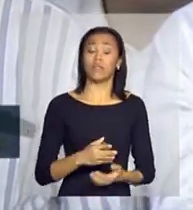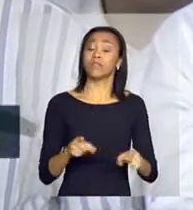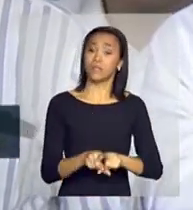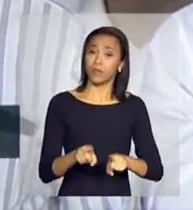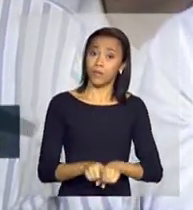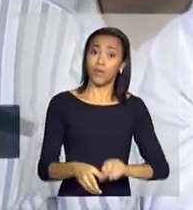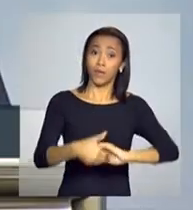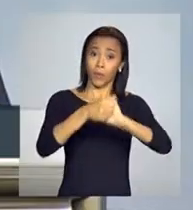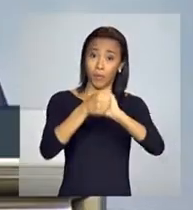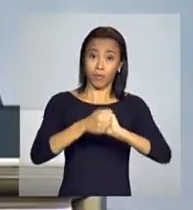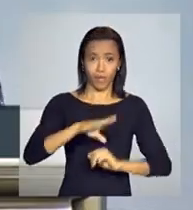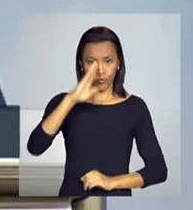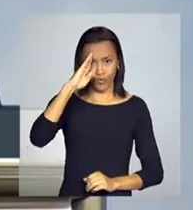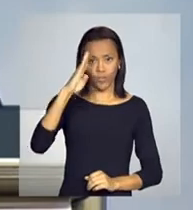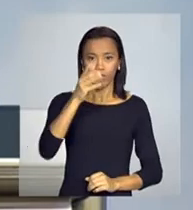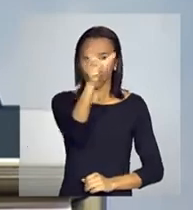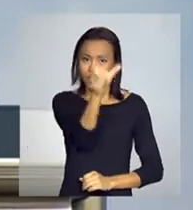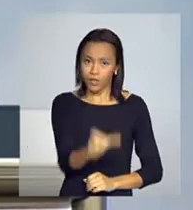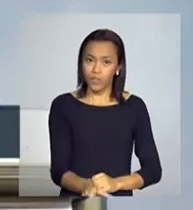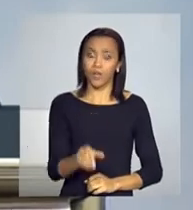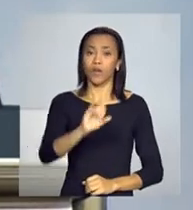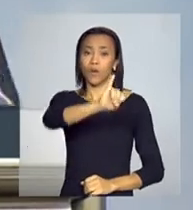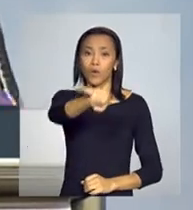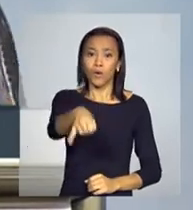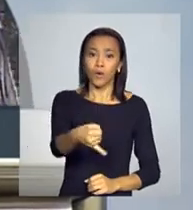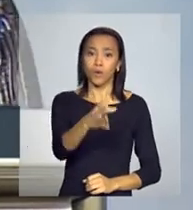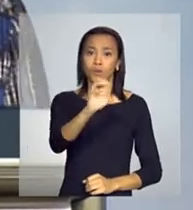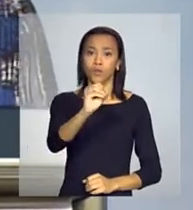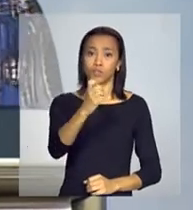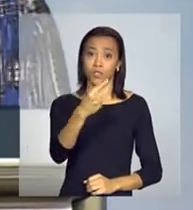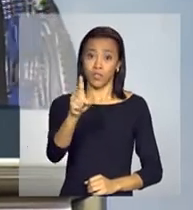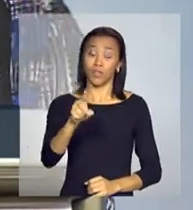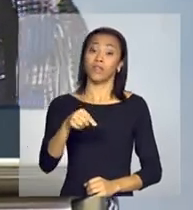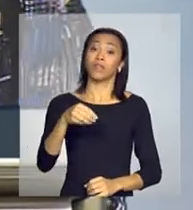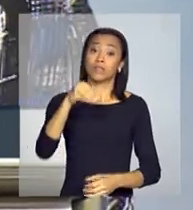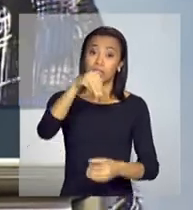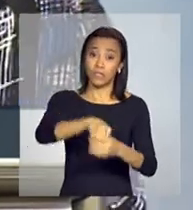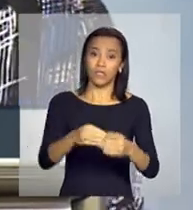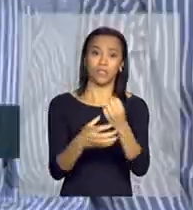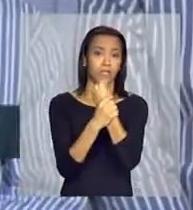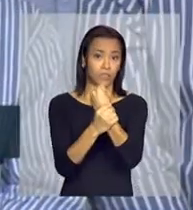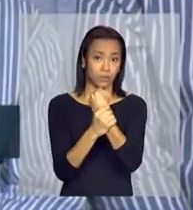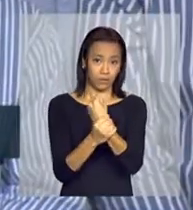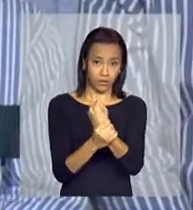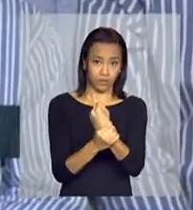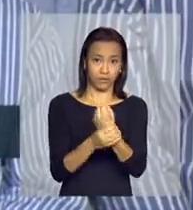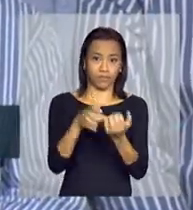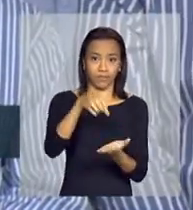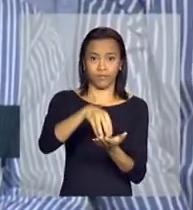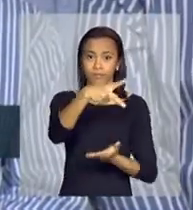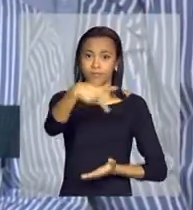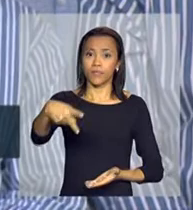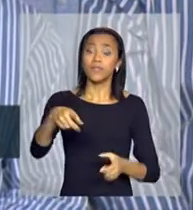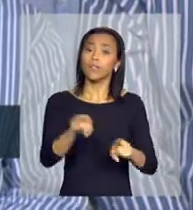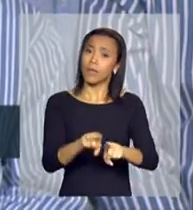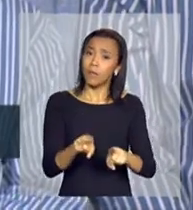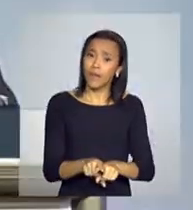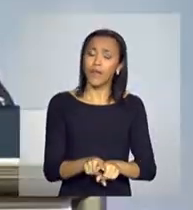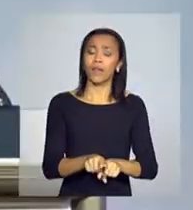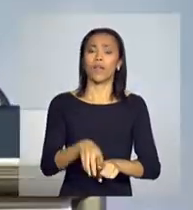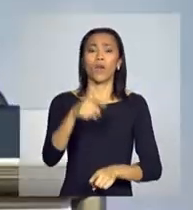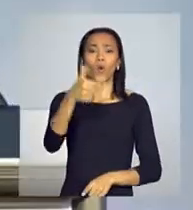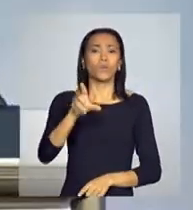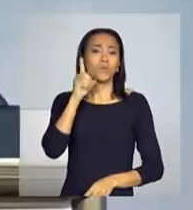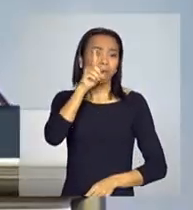Cumprimentar o general José Elito, do Gabinete de Segurança Institucional. O deputado